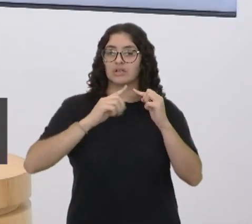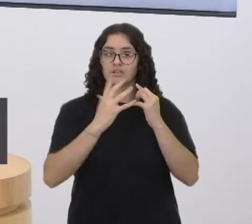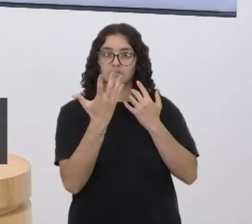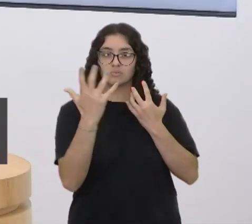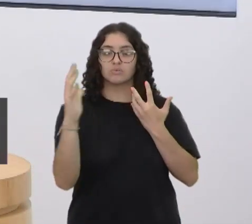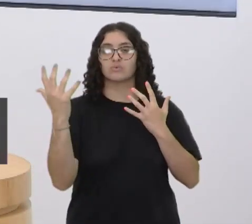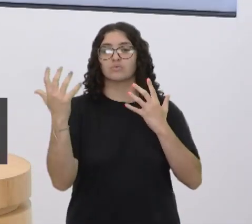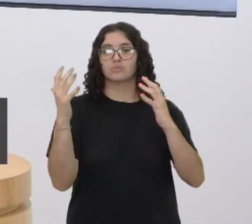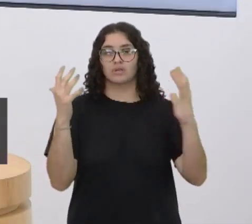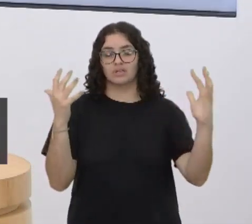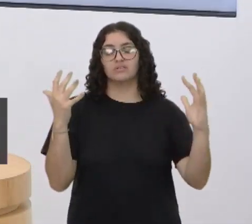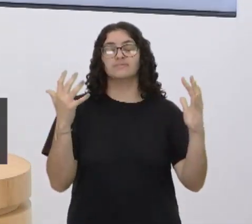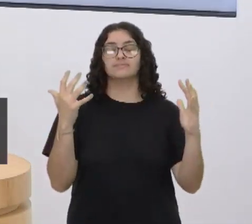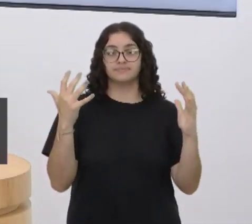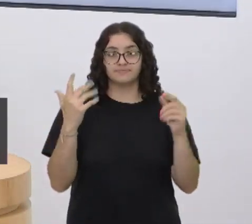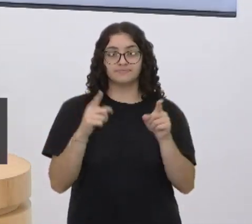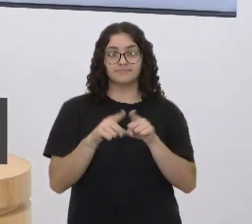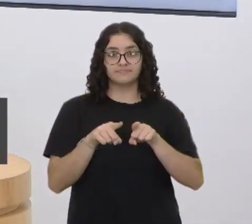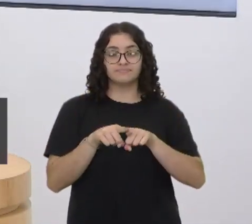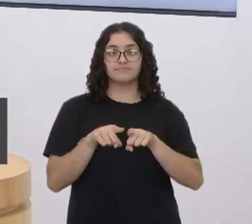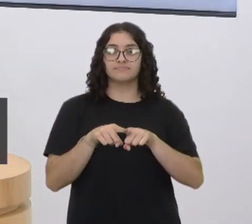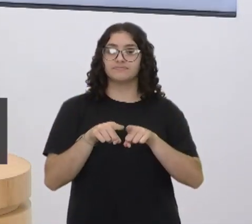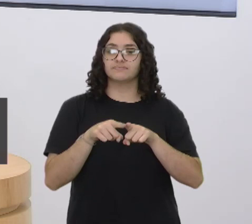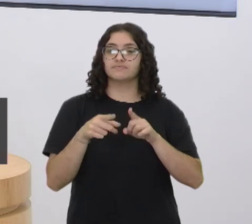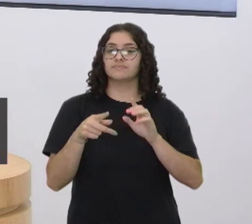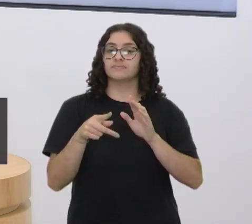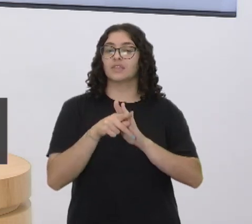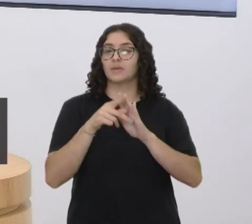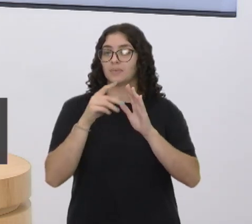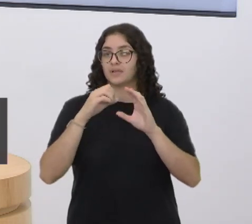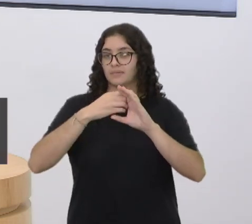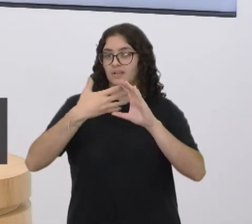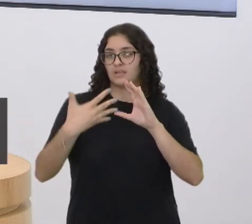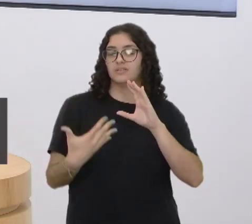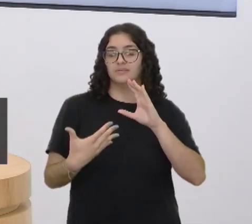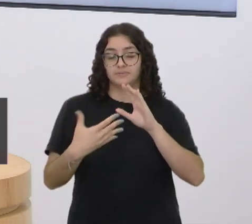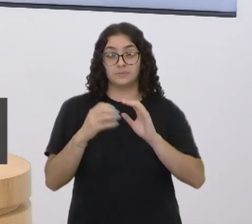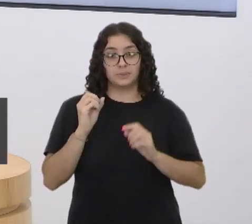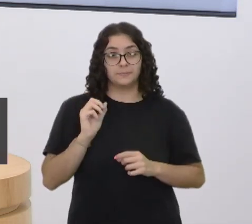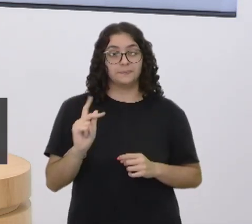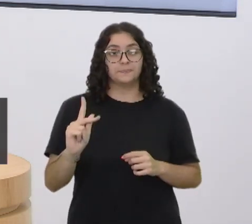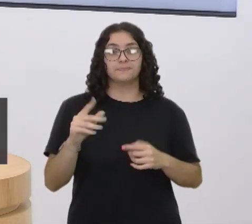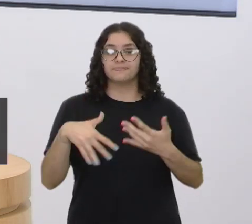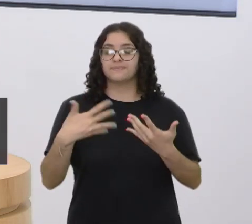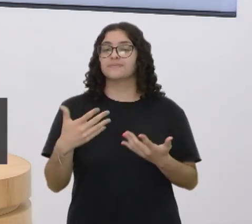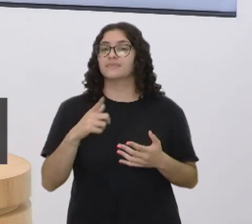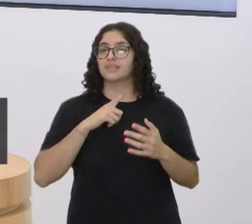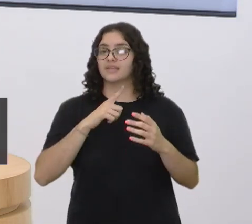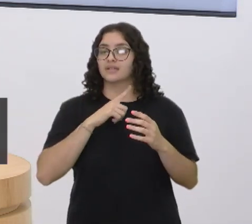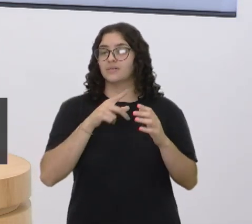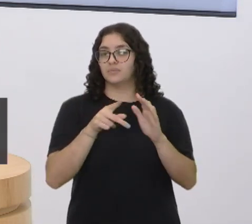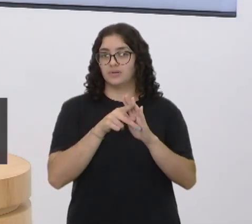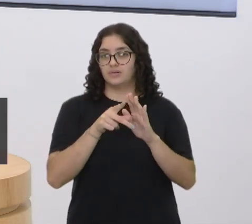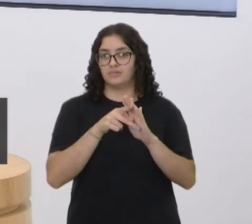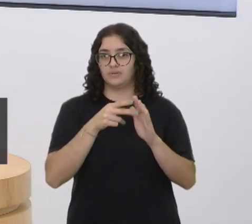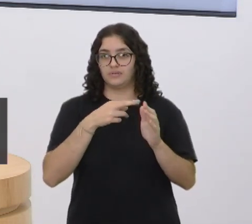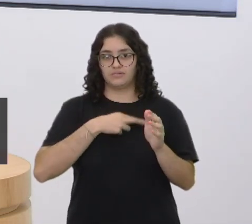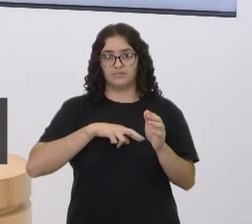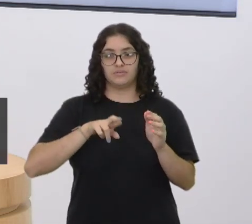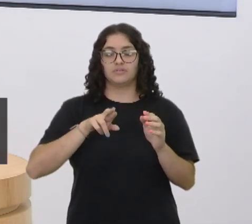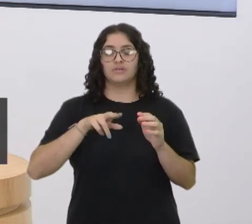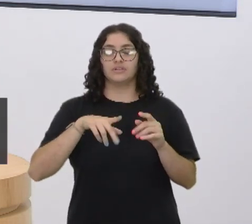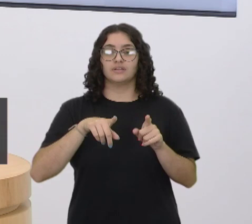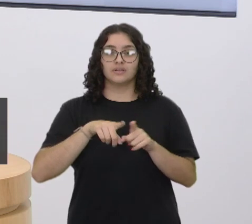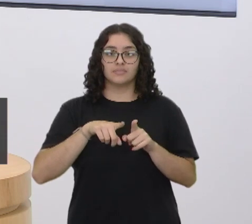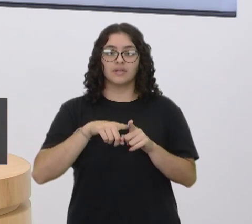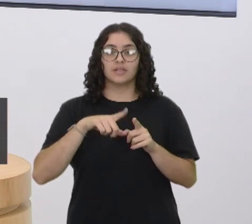natureza, têm a ligação, né, com esse aspecto. Então, tanto espirituais quanto religiosos, estéticos, e